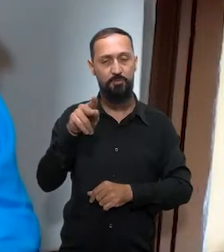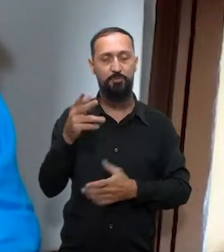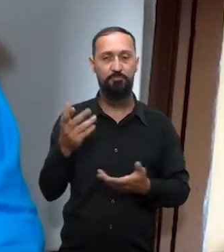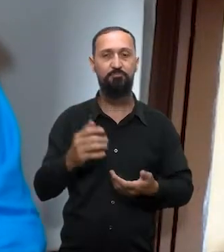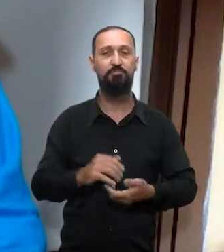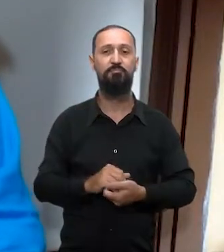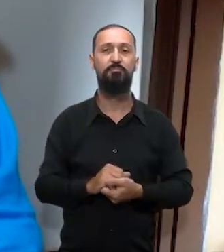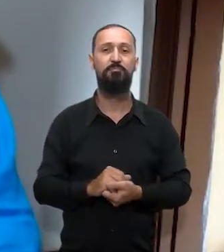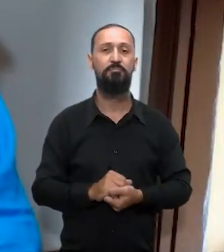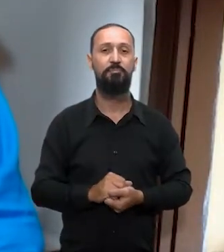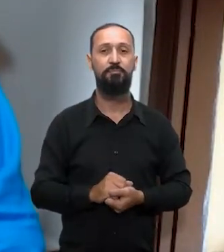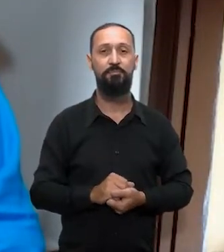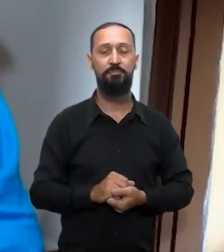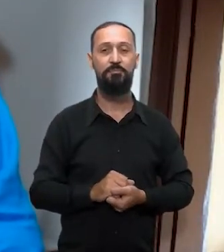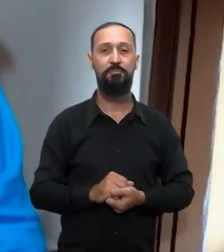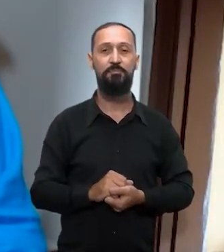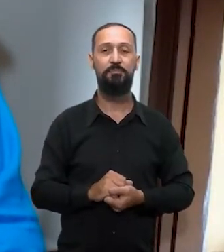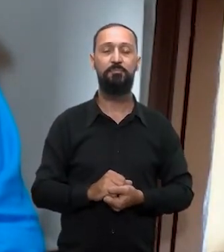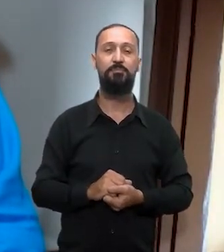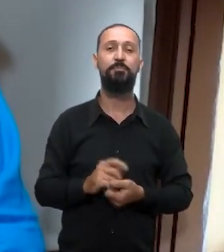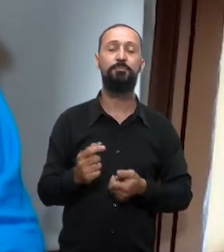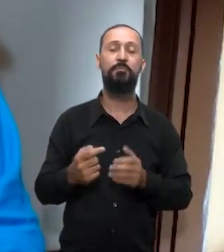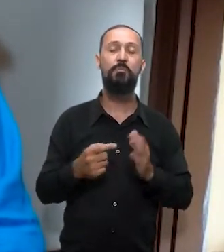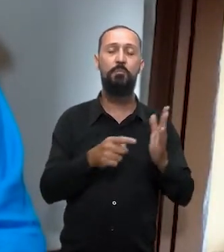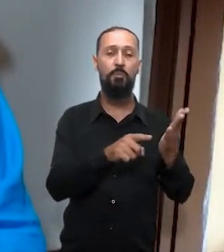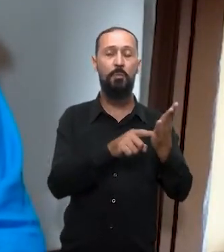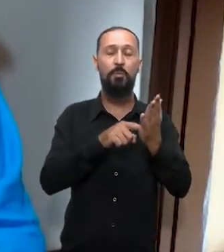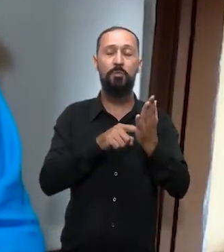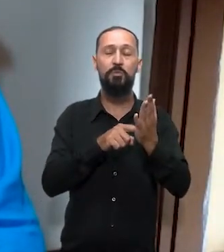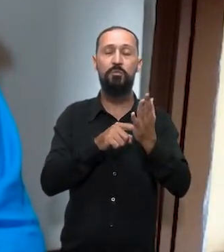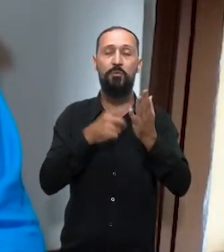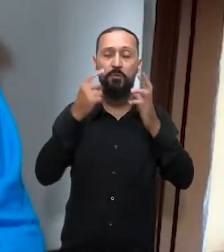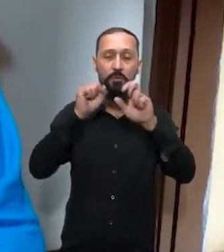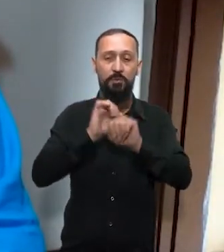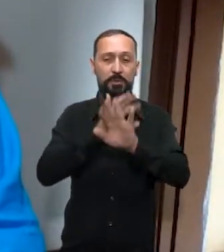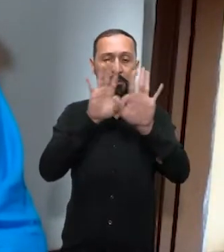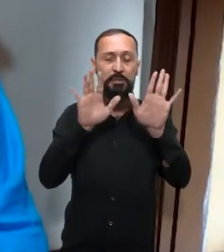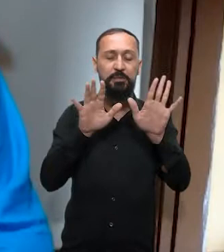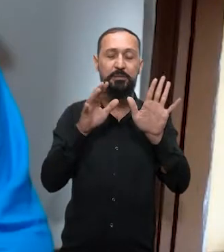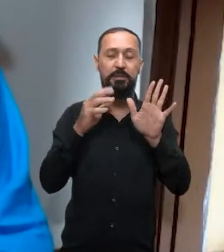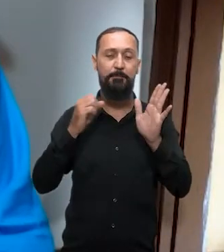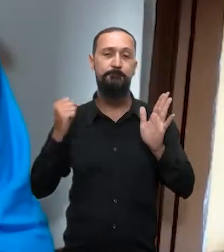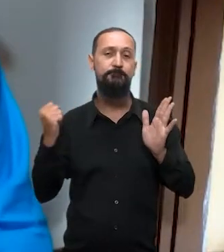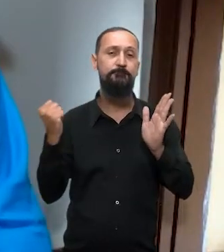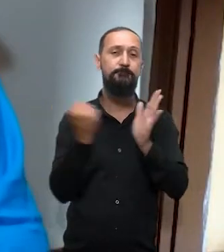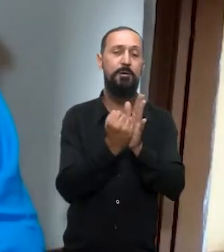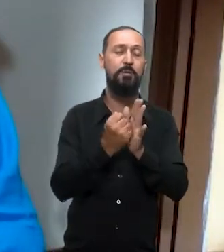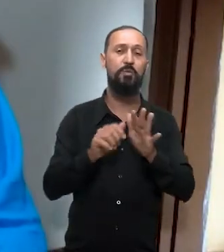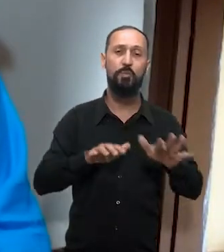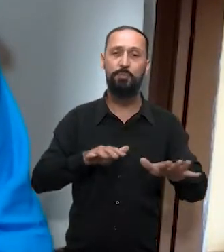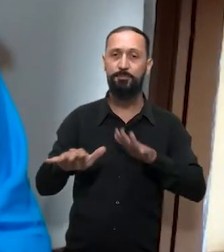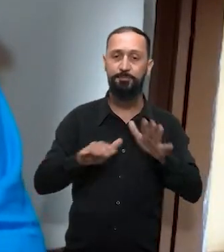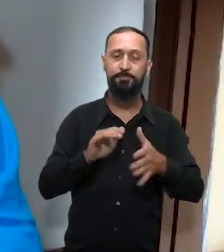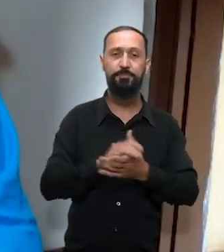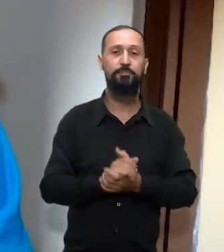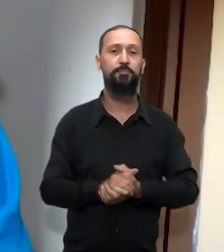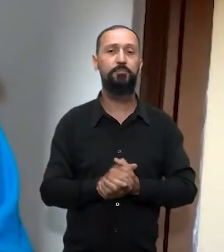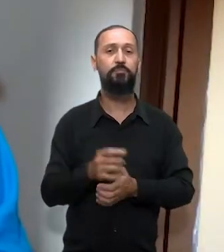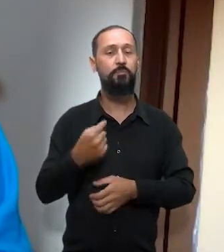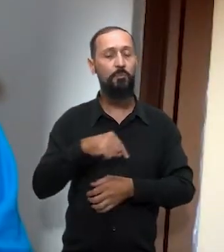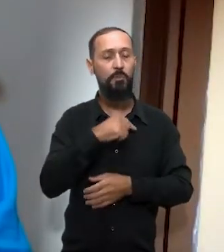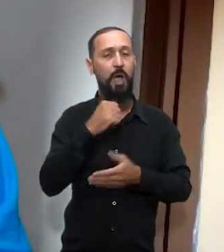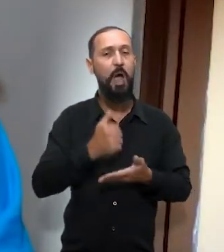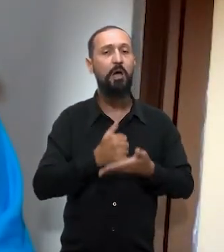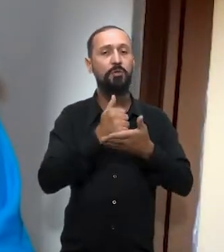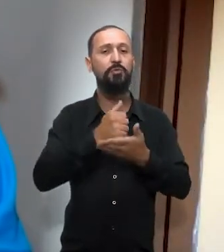Cajuel, né, nos transmitiu essa imagem, esse carimbo do movimento Guaicuru.